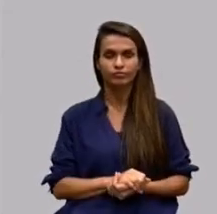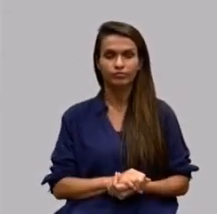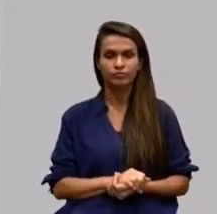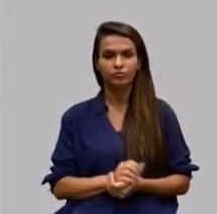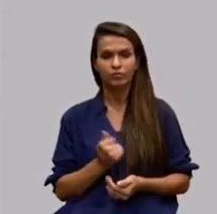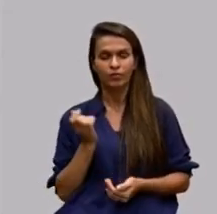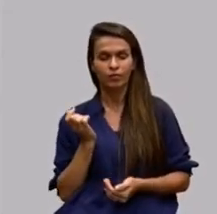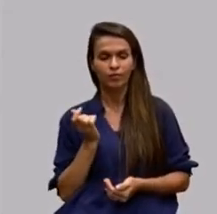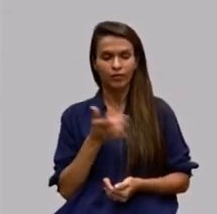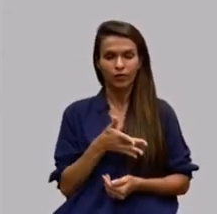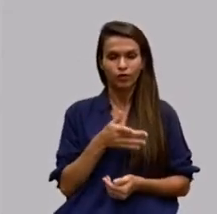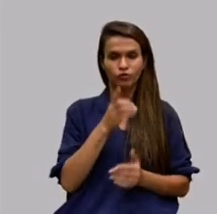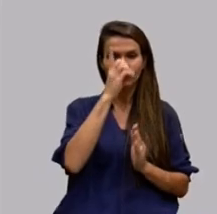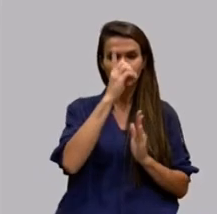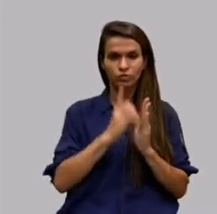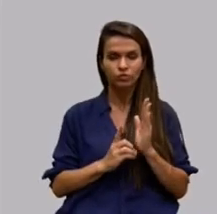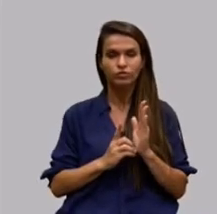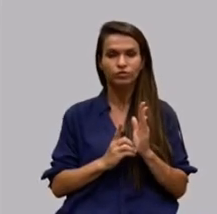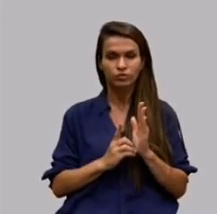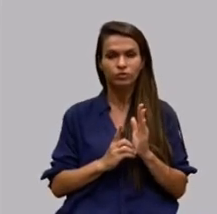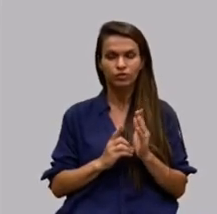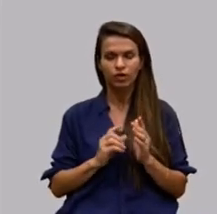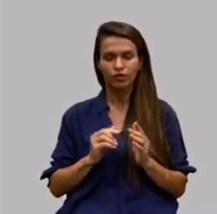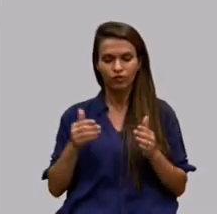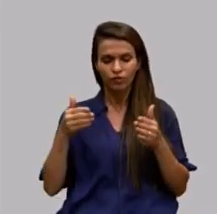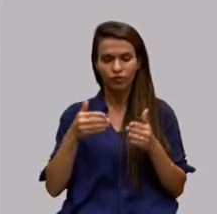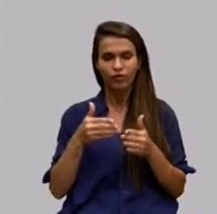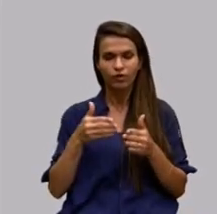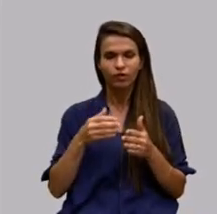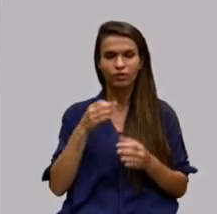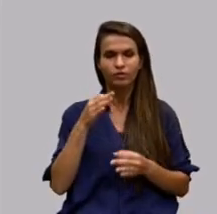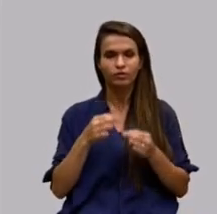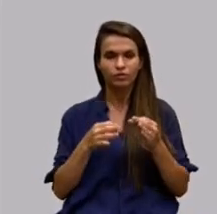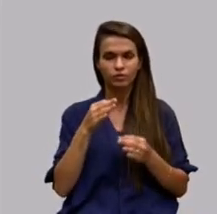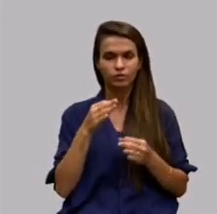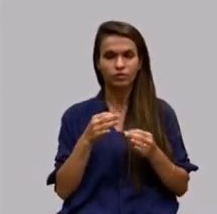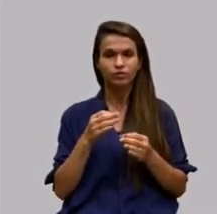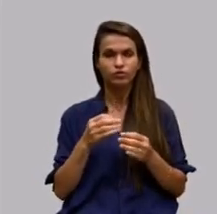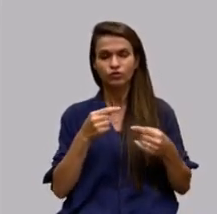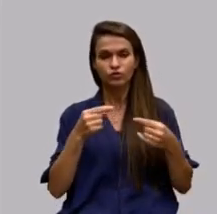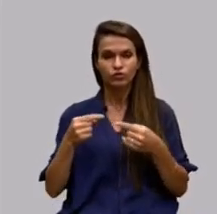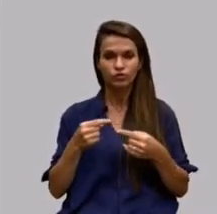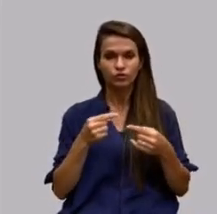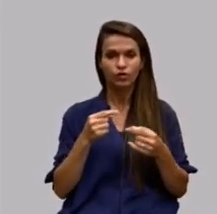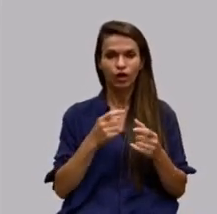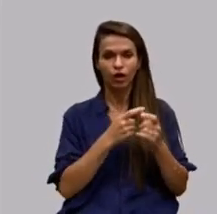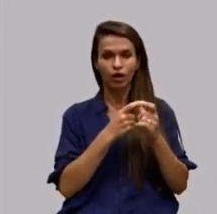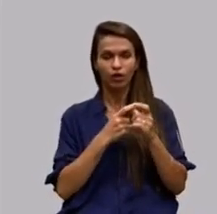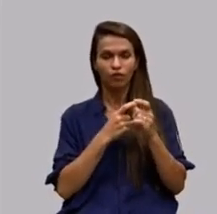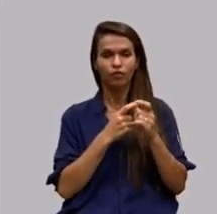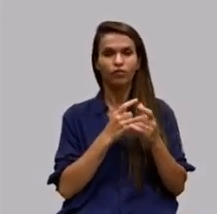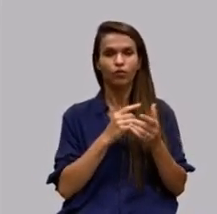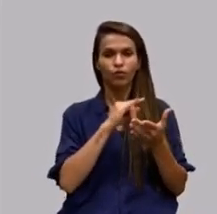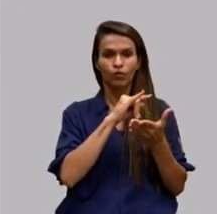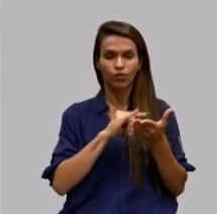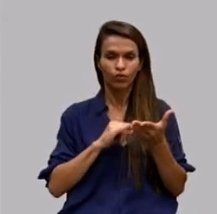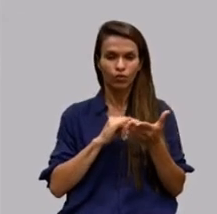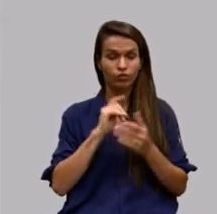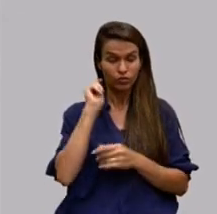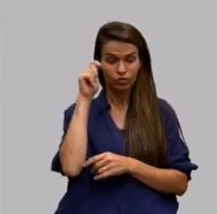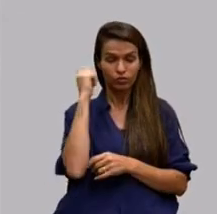Renúncia ao direito sobre que se funda a ação judicial que discutia a dívida ou o contrato. O Rio Grande do Sul tinha